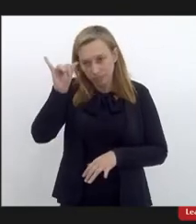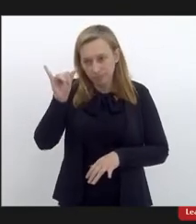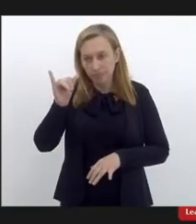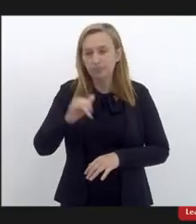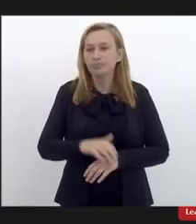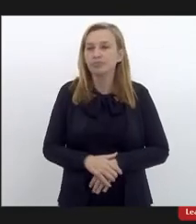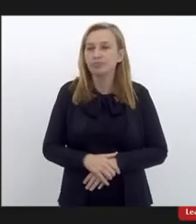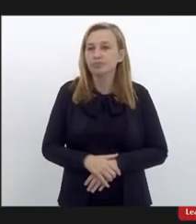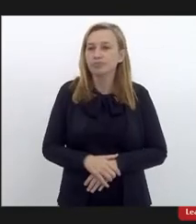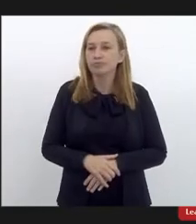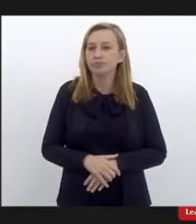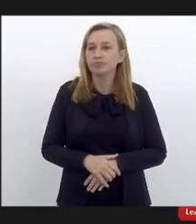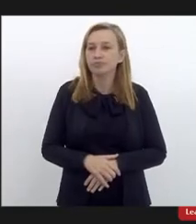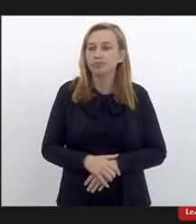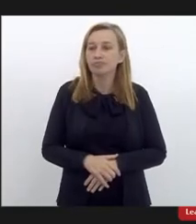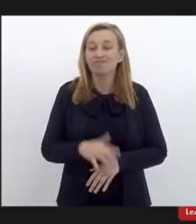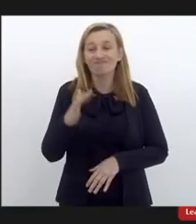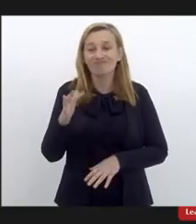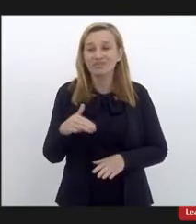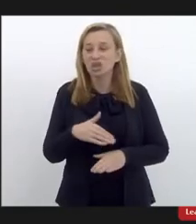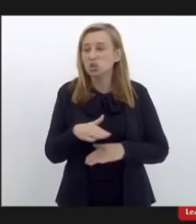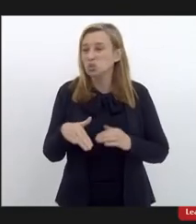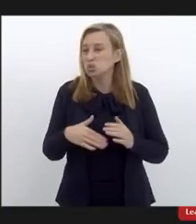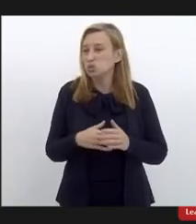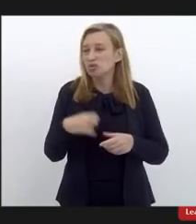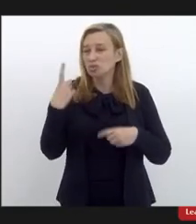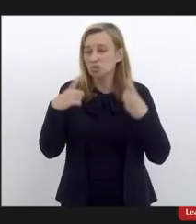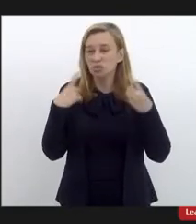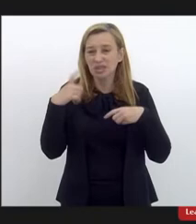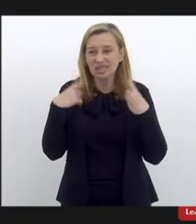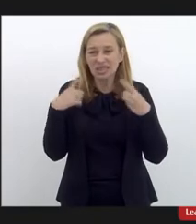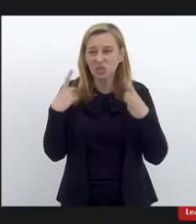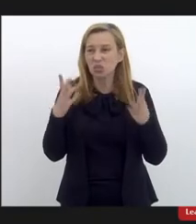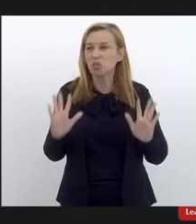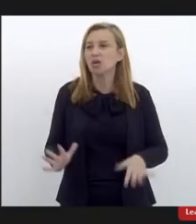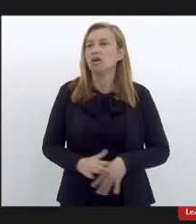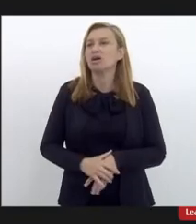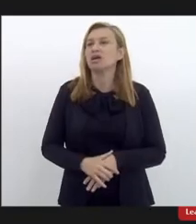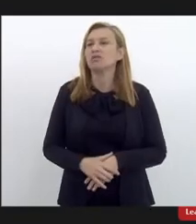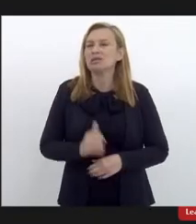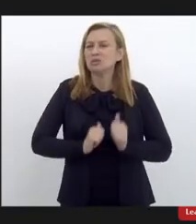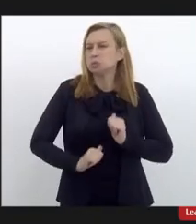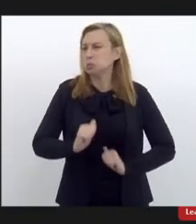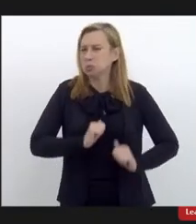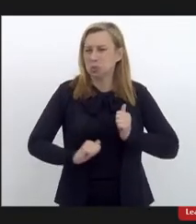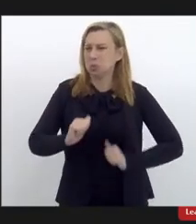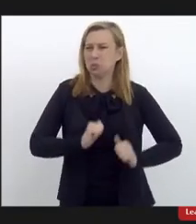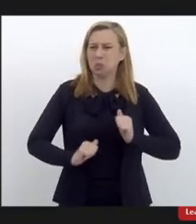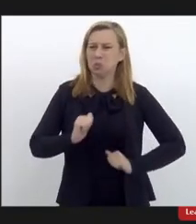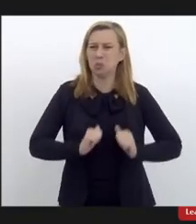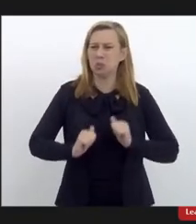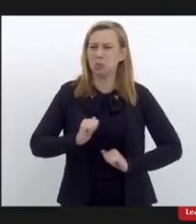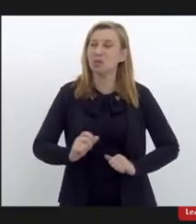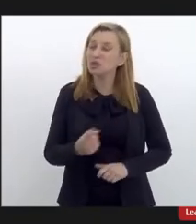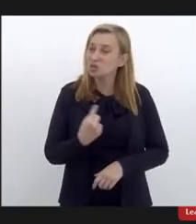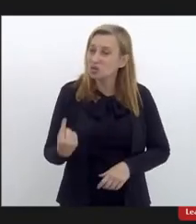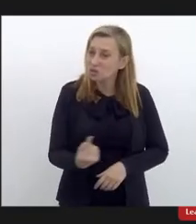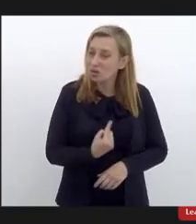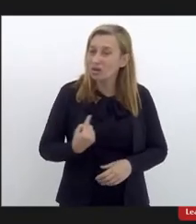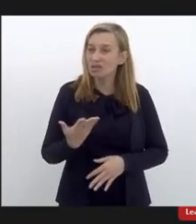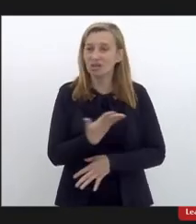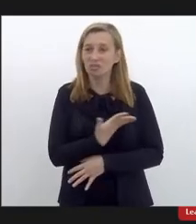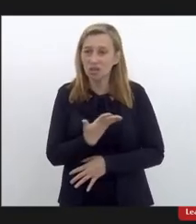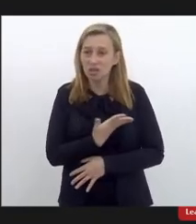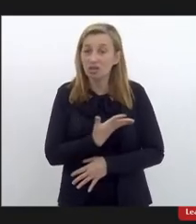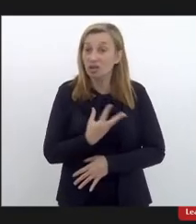sendo evitado, toda essa dor de cabeça, o estresse, a angústia que nós e nossos colegas